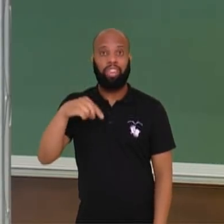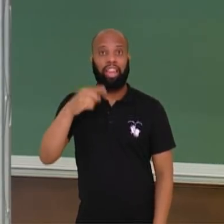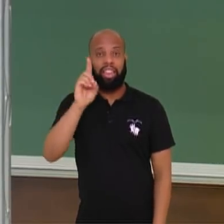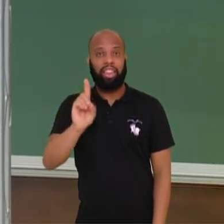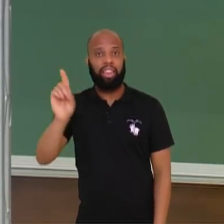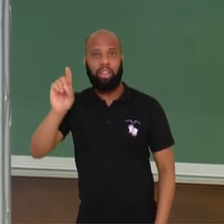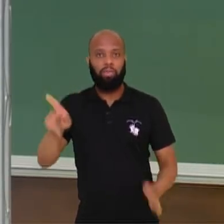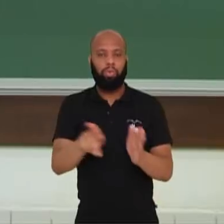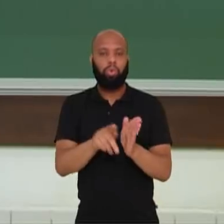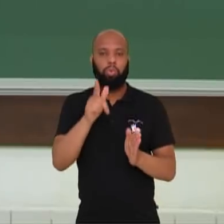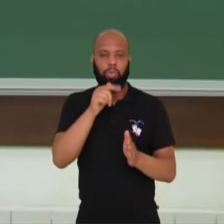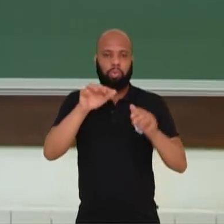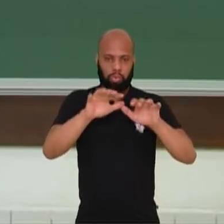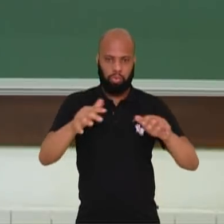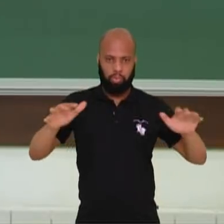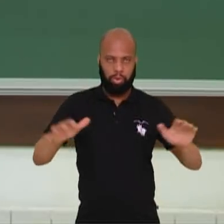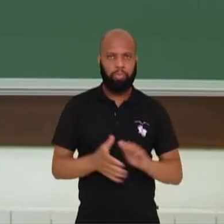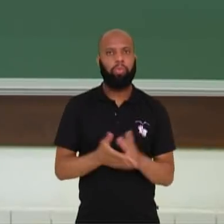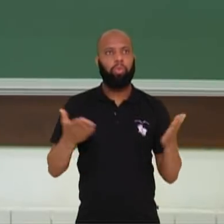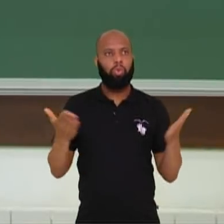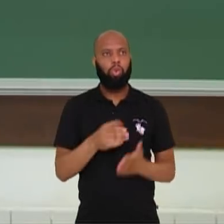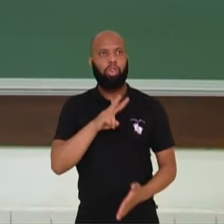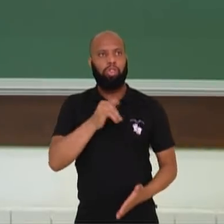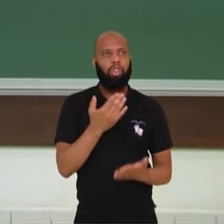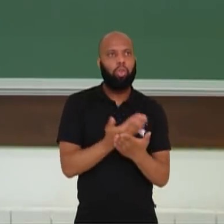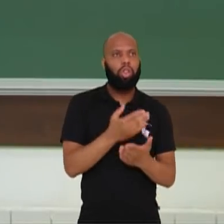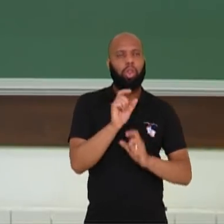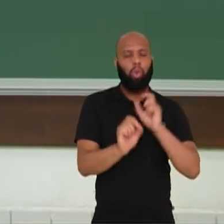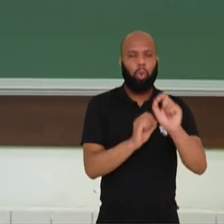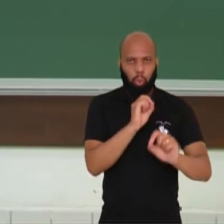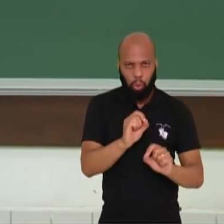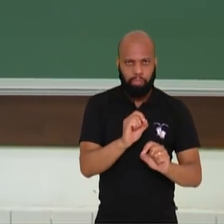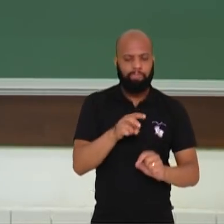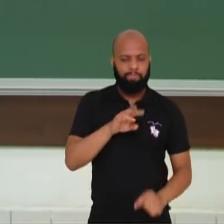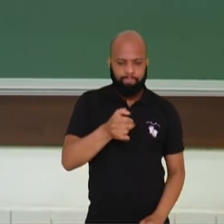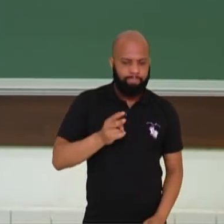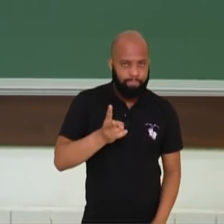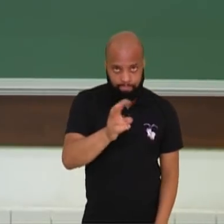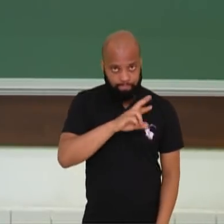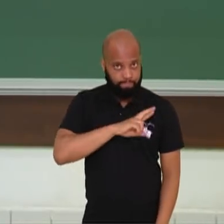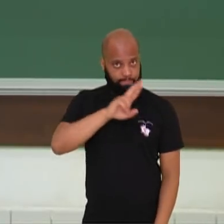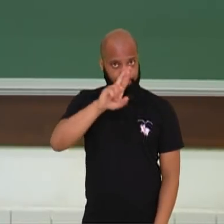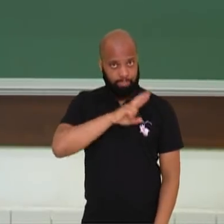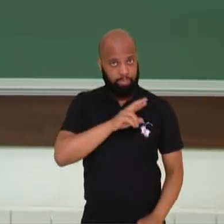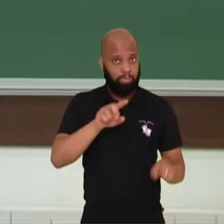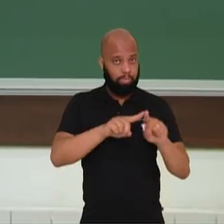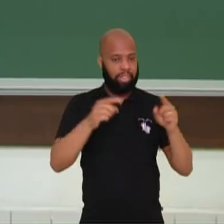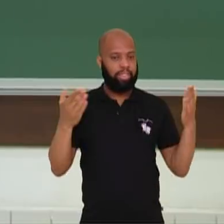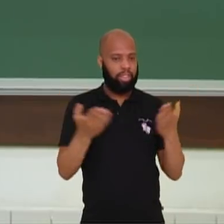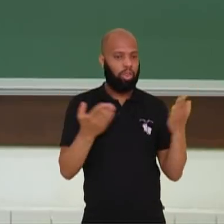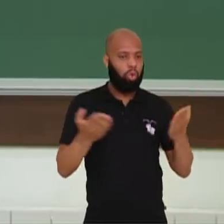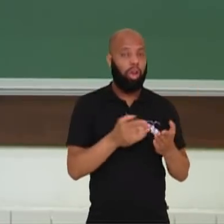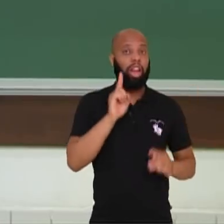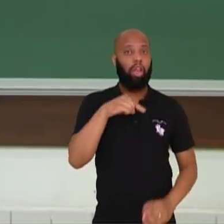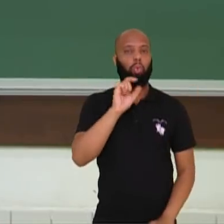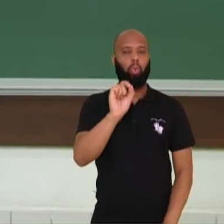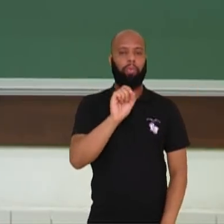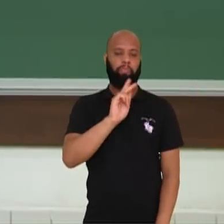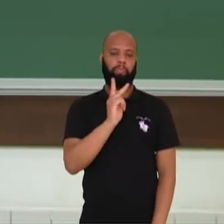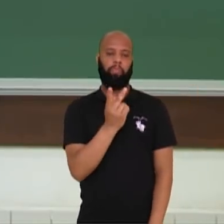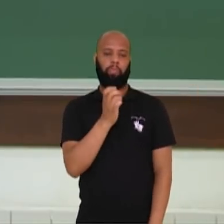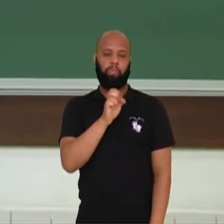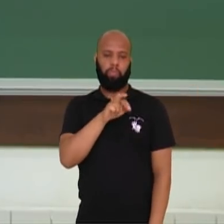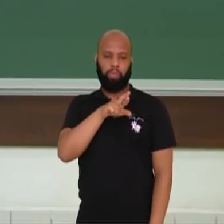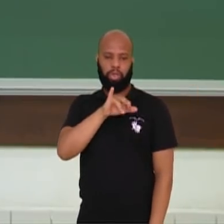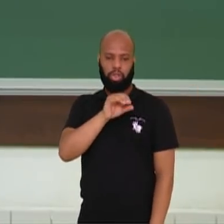bem, nesta aula nós vamos estudar um pouco dos Jogos Olímpicos e vamos descontinuar a religião grega estudando os heróis. As características